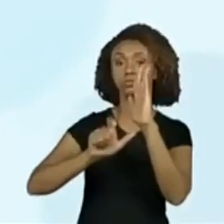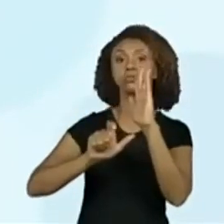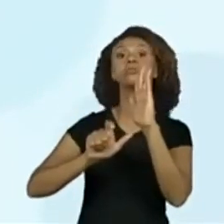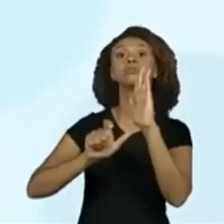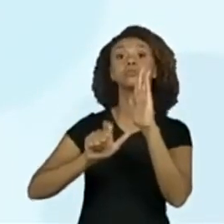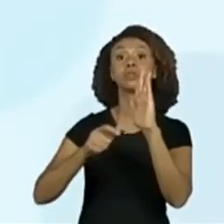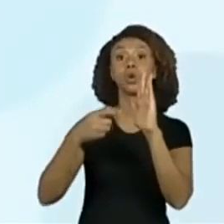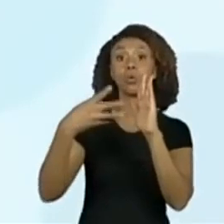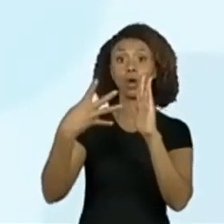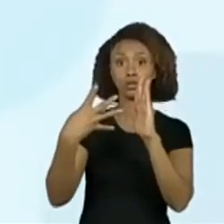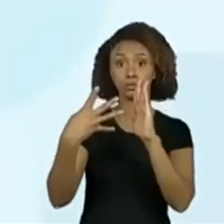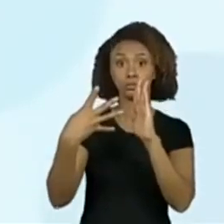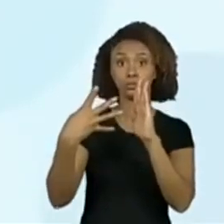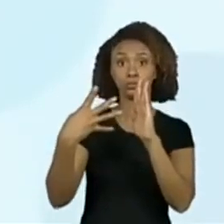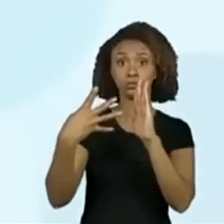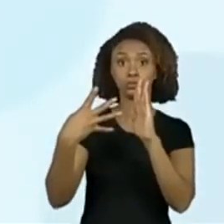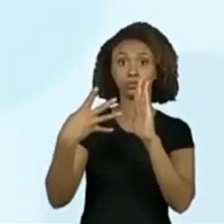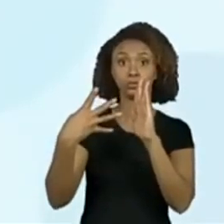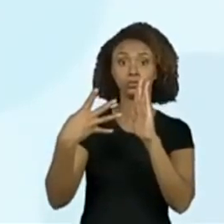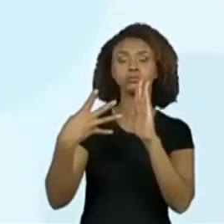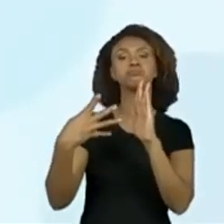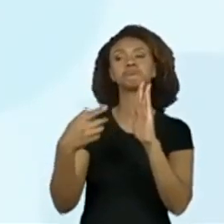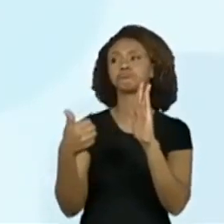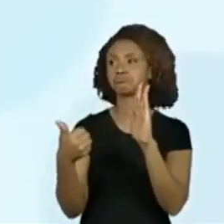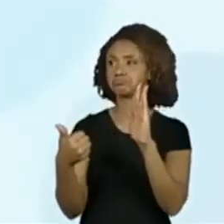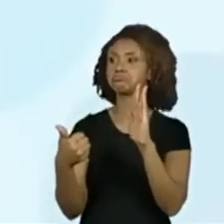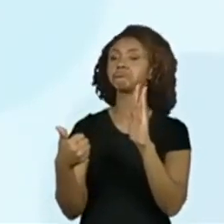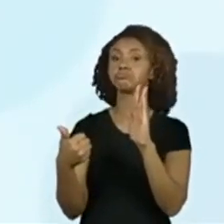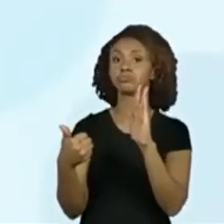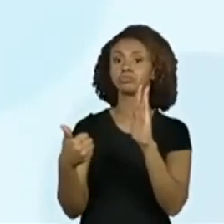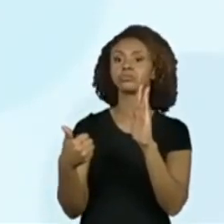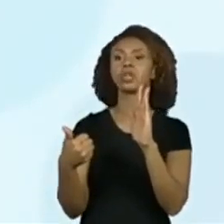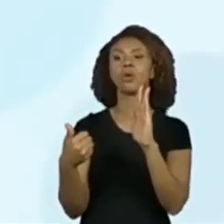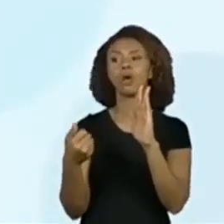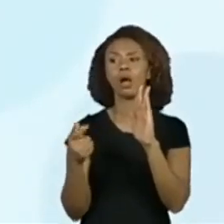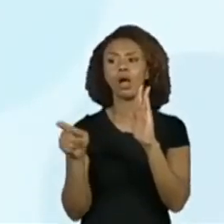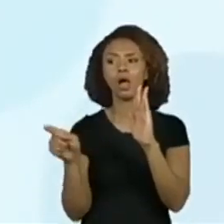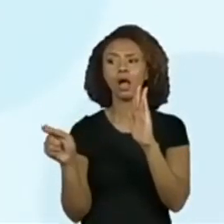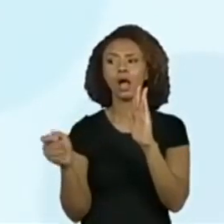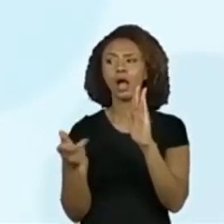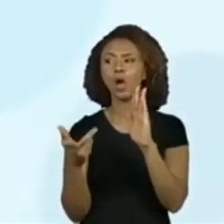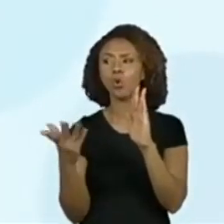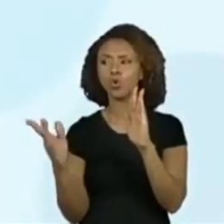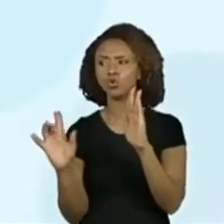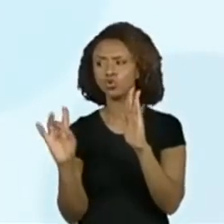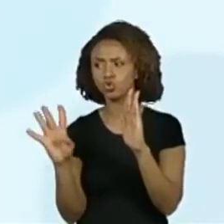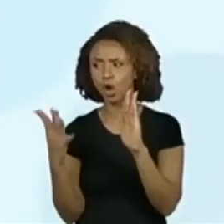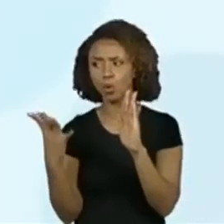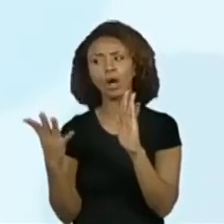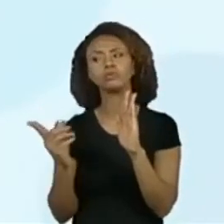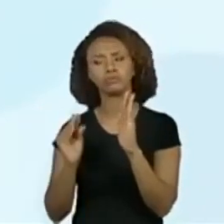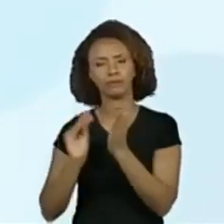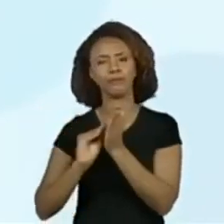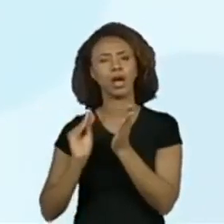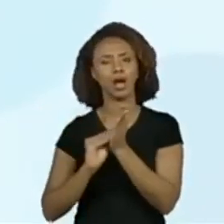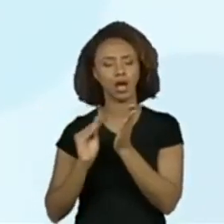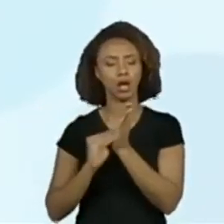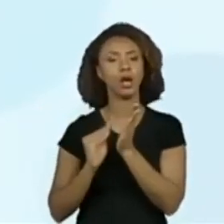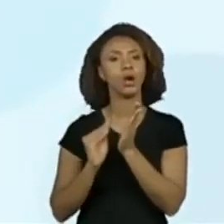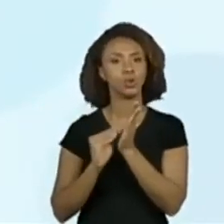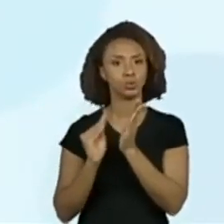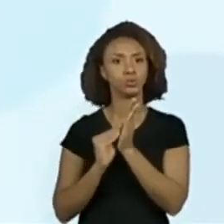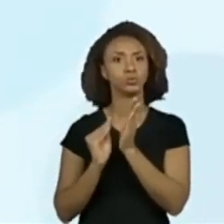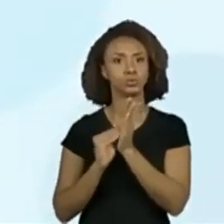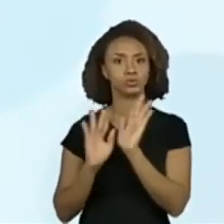carrinhos já tenho quatro exato então esses alguns não são somente quatro são mais de quatro porque Ainda